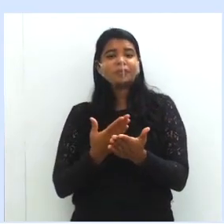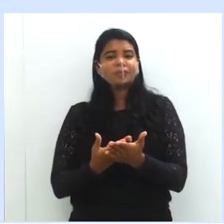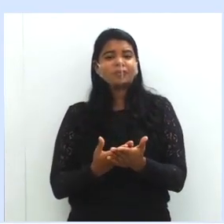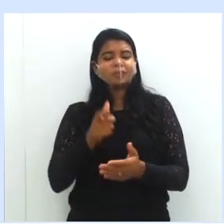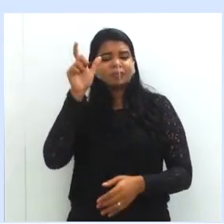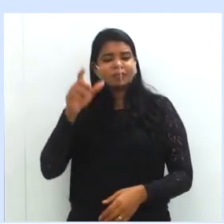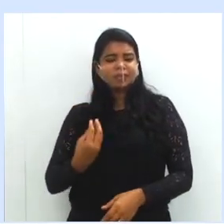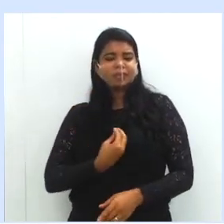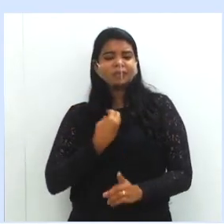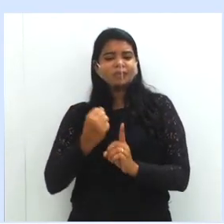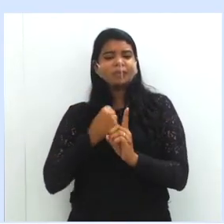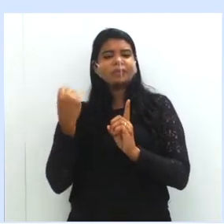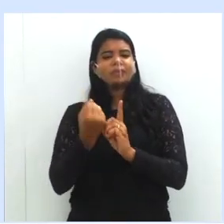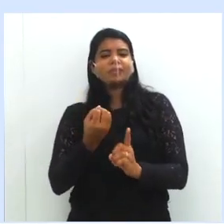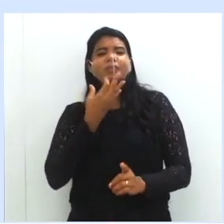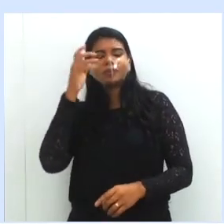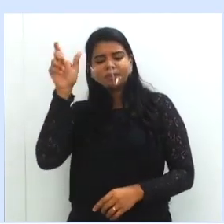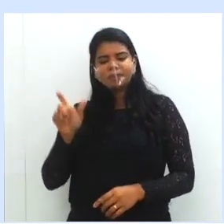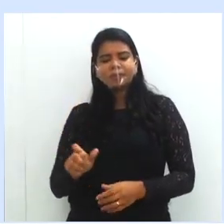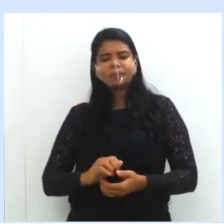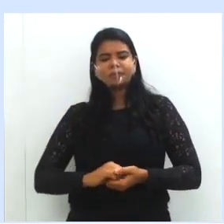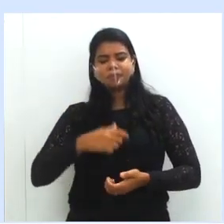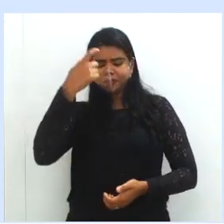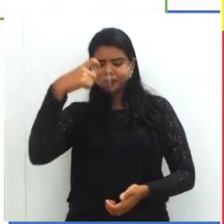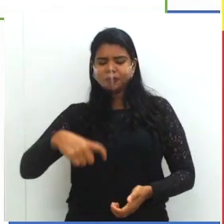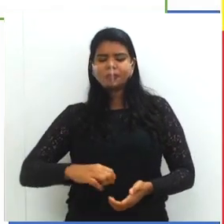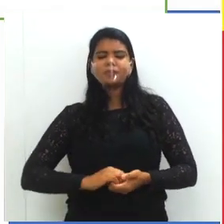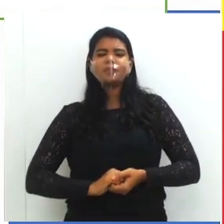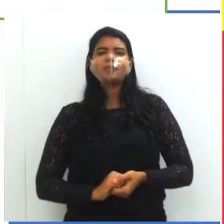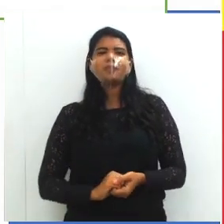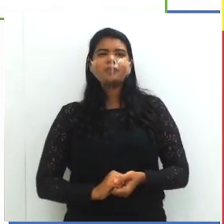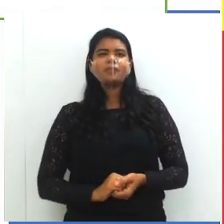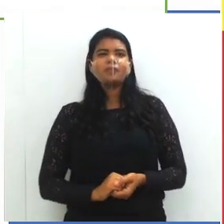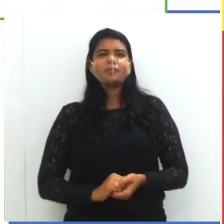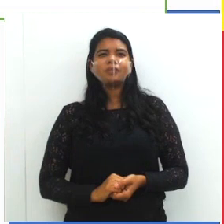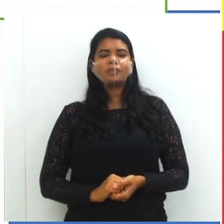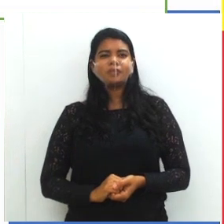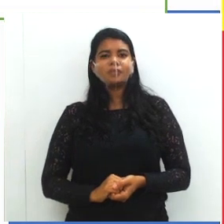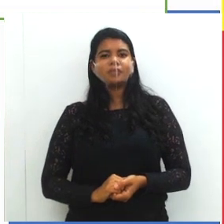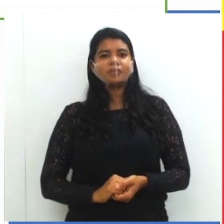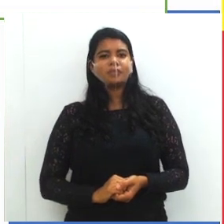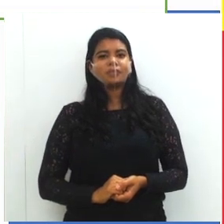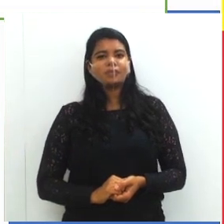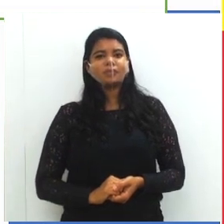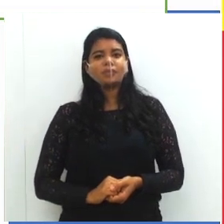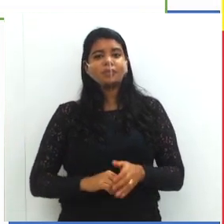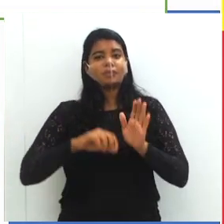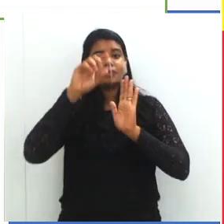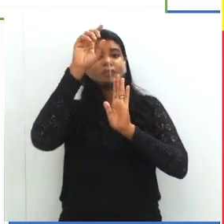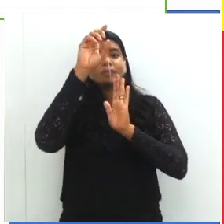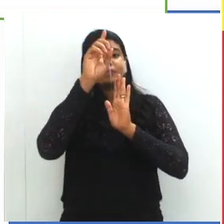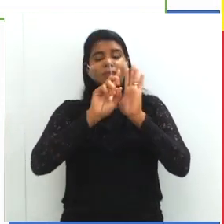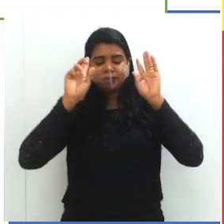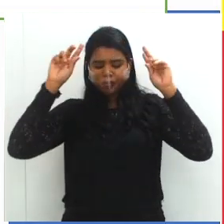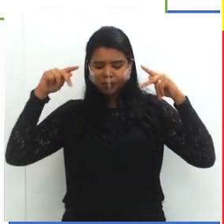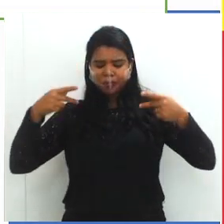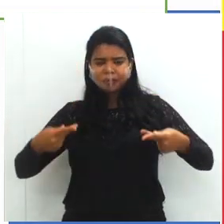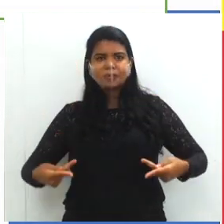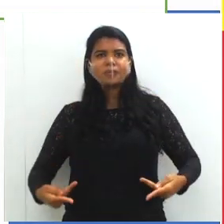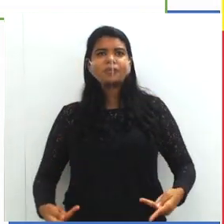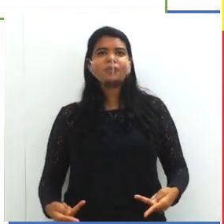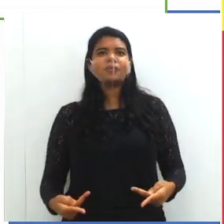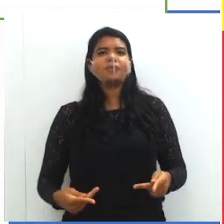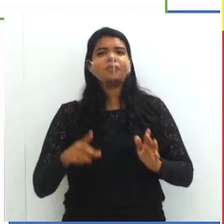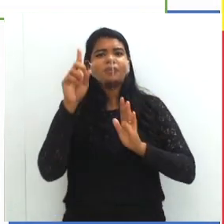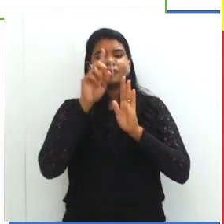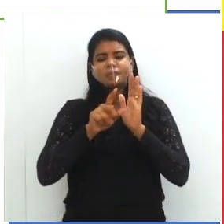O bem-estar do cidadão. Vejam só aqui, uma observação. Os direitos humanos, os direitos do cidadão,